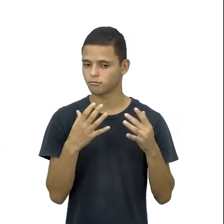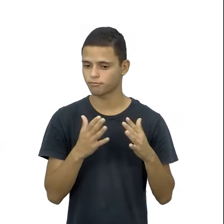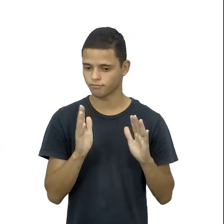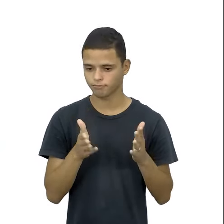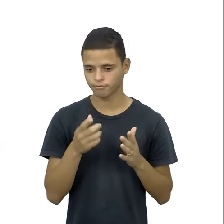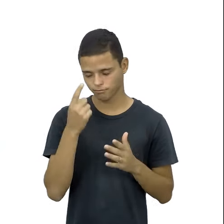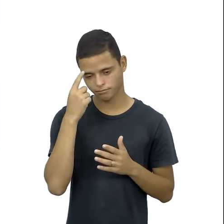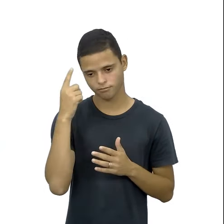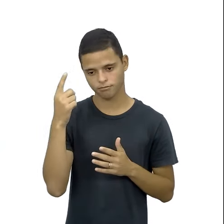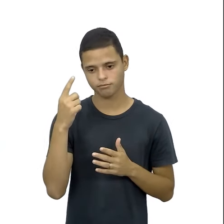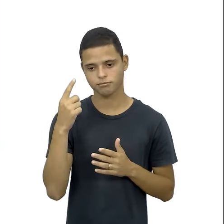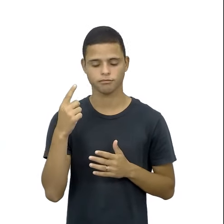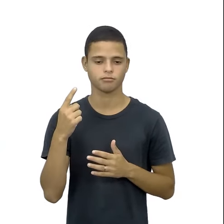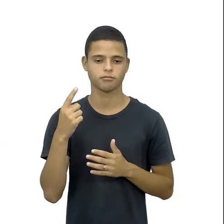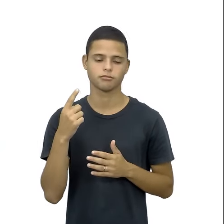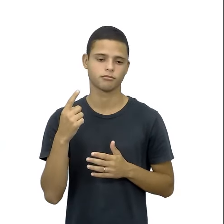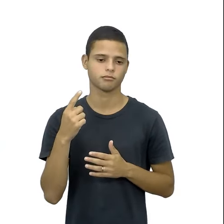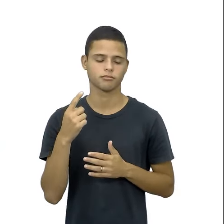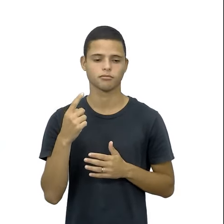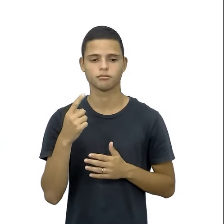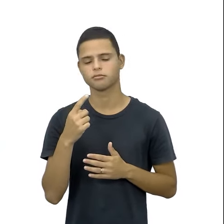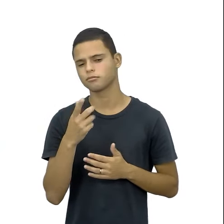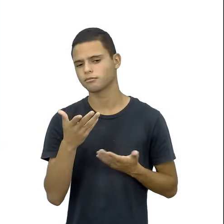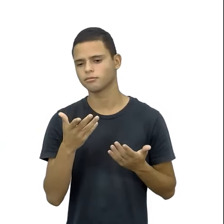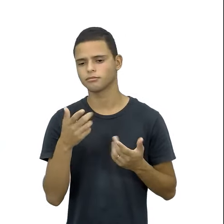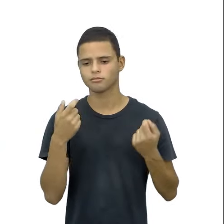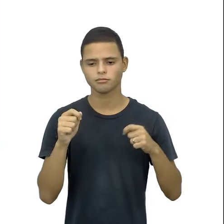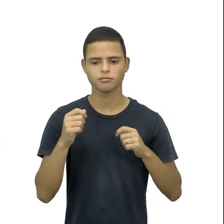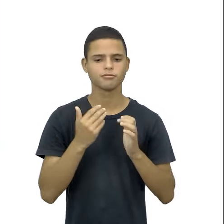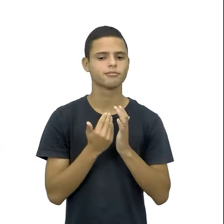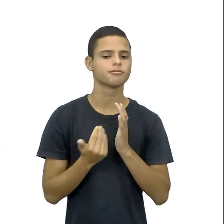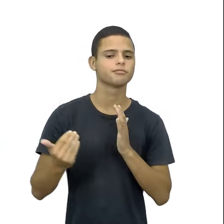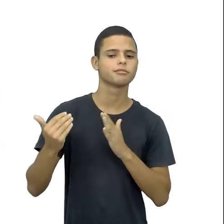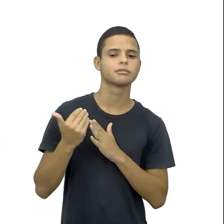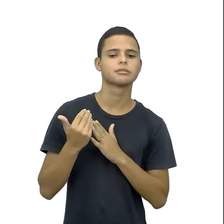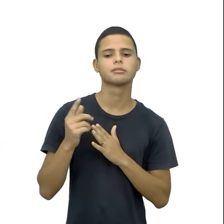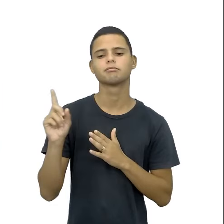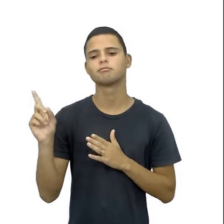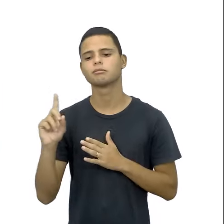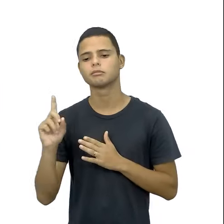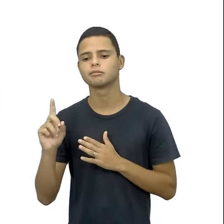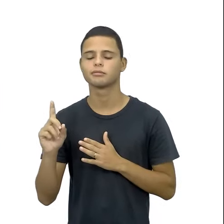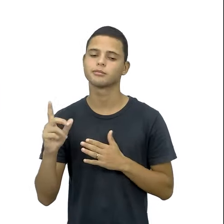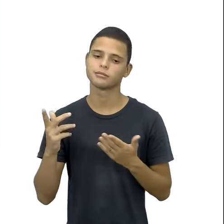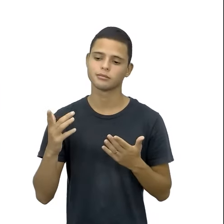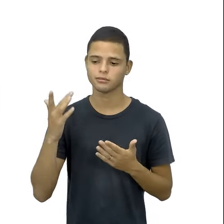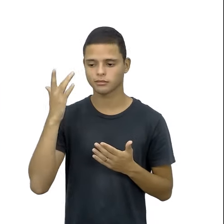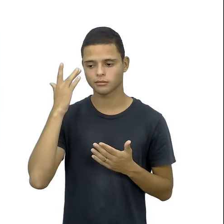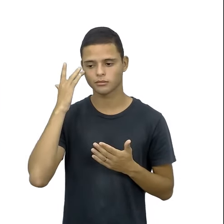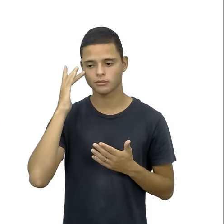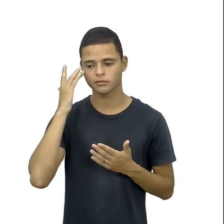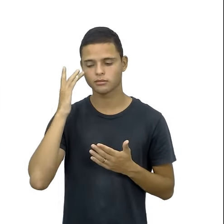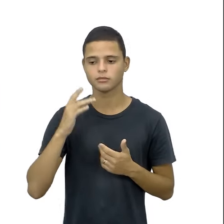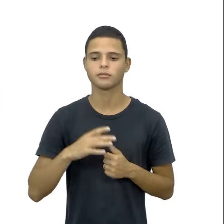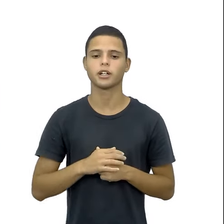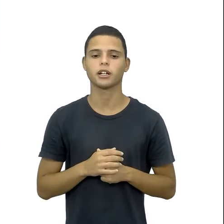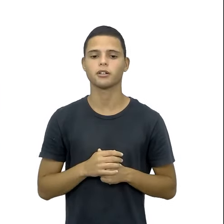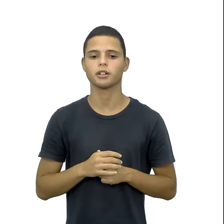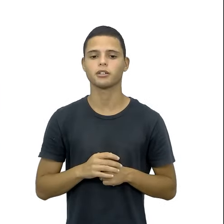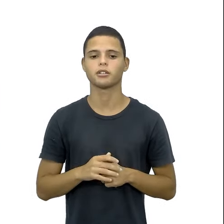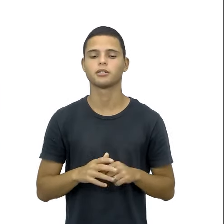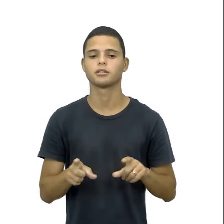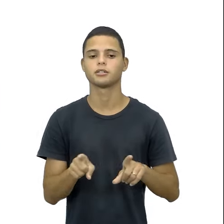comentei, né? Será que essa parte não precisou de um pouco mais, né? Mas acho que tudo a gente aprende